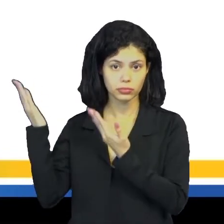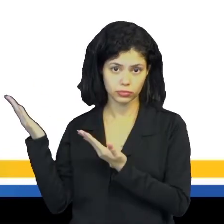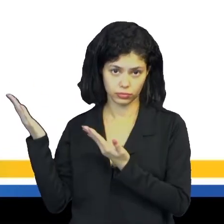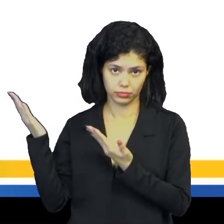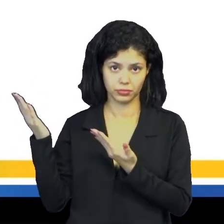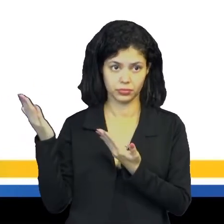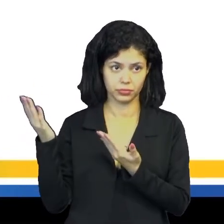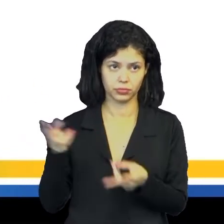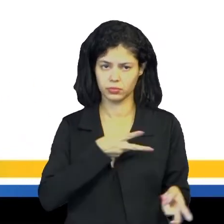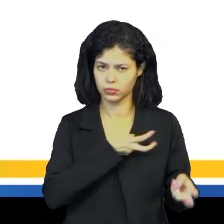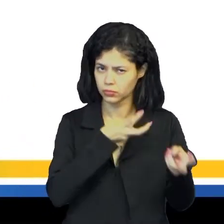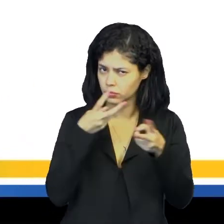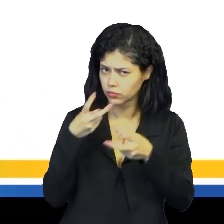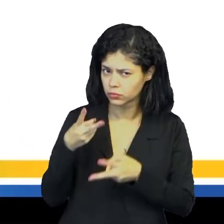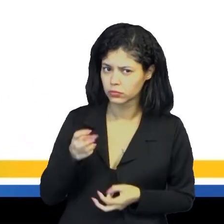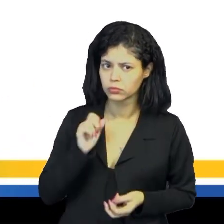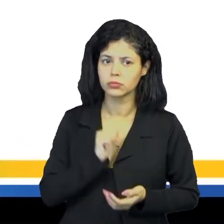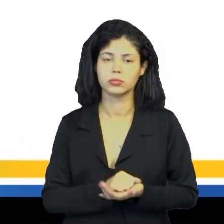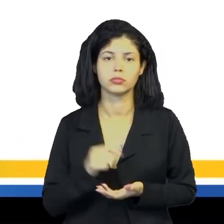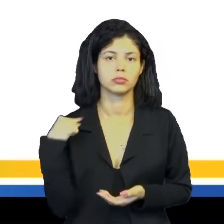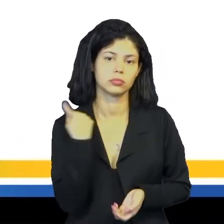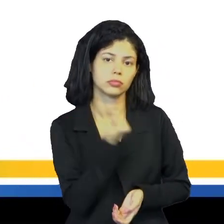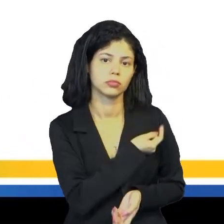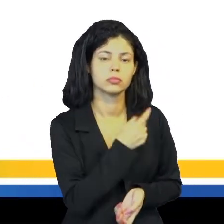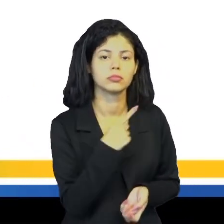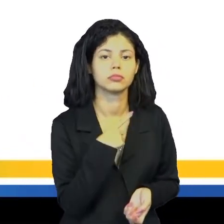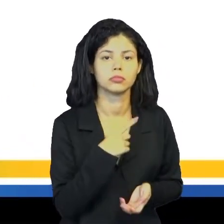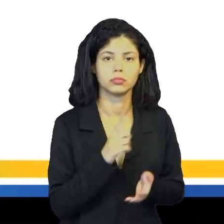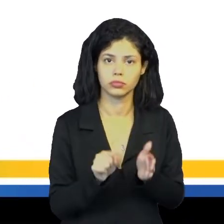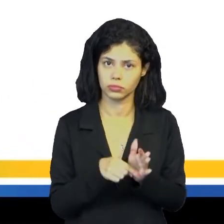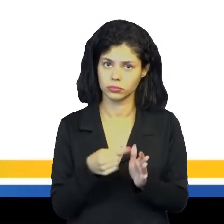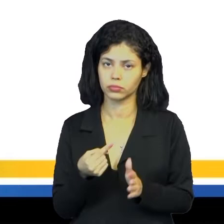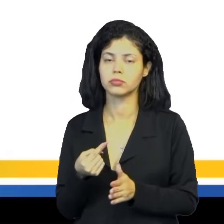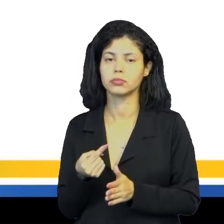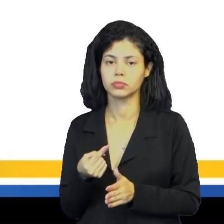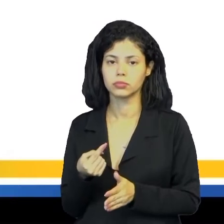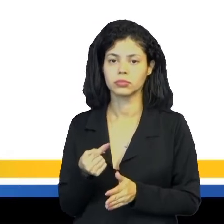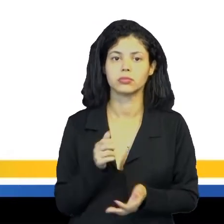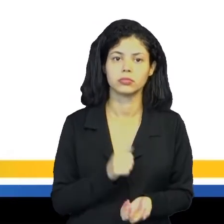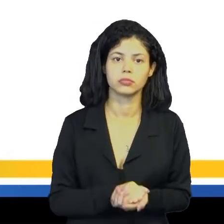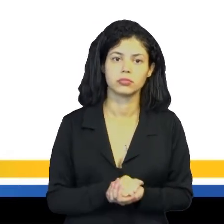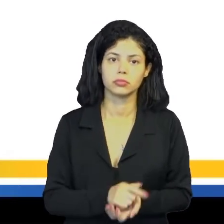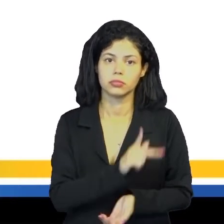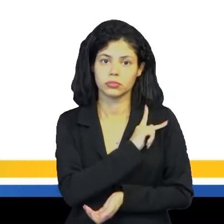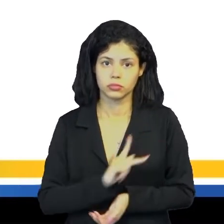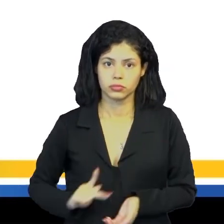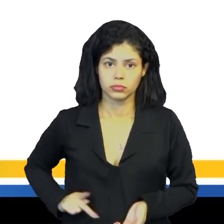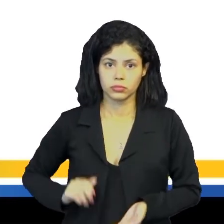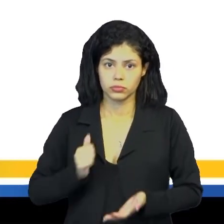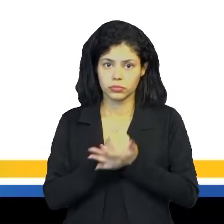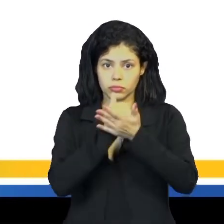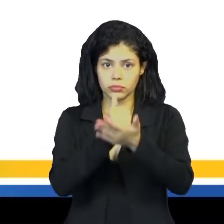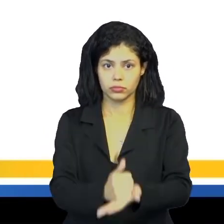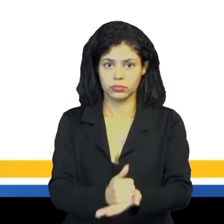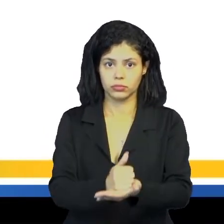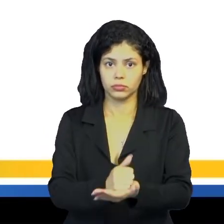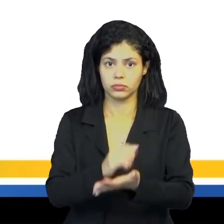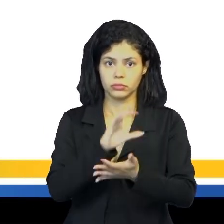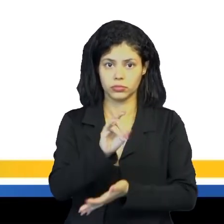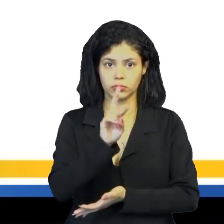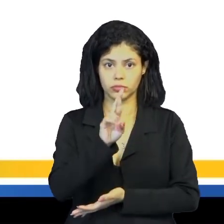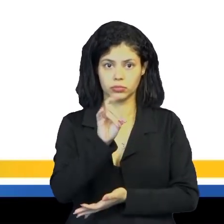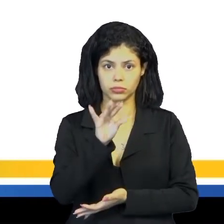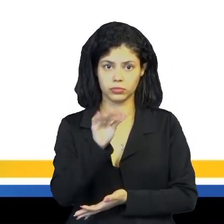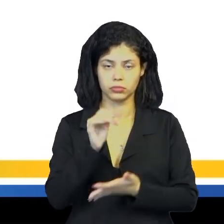Observe aí o esqueminha que a gente tem da Primeira República. A gente tem aí o presidente apoiado pelas oligarquias,